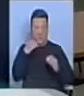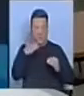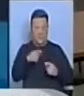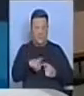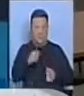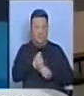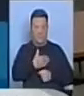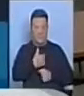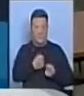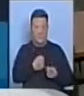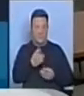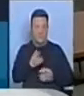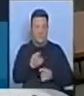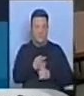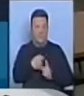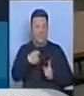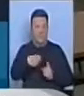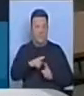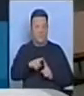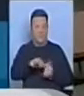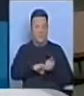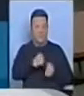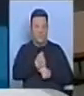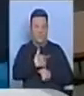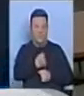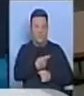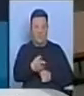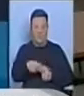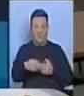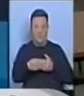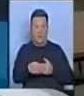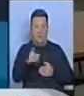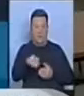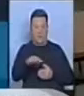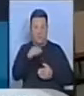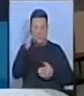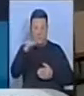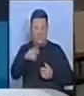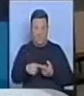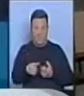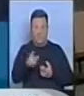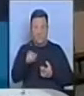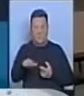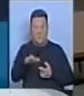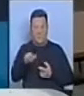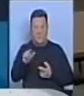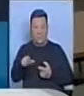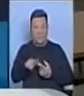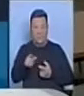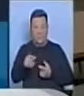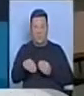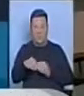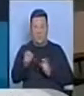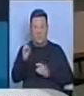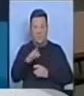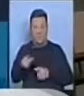termos de profissões. Tivemos vários presidentes de várias associações profissionais, líderes também na área do ensino, e também na componente